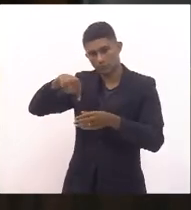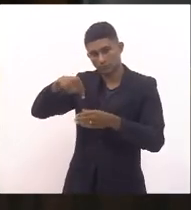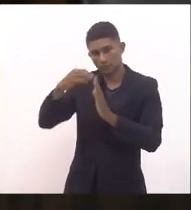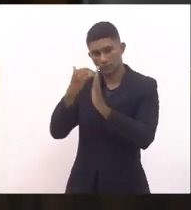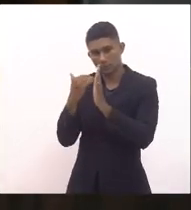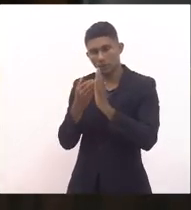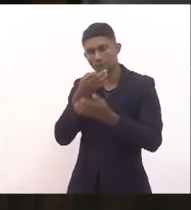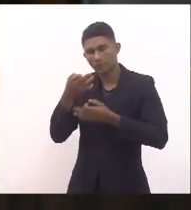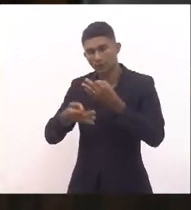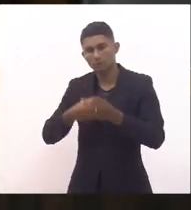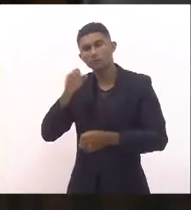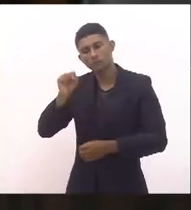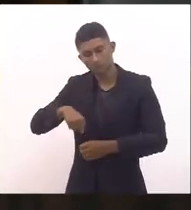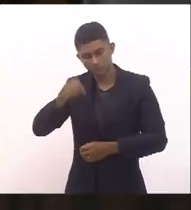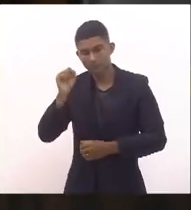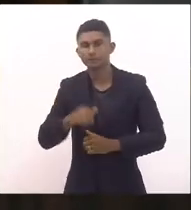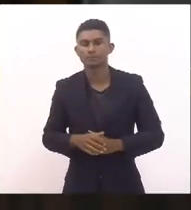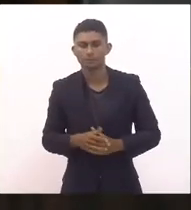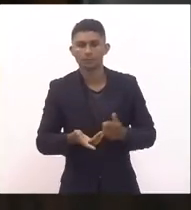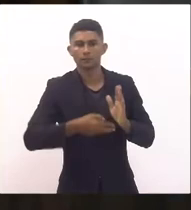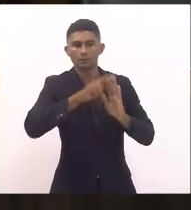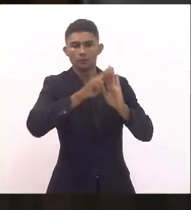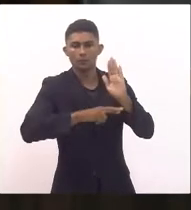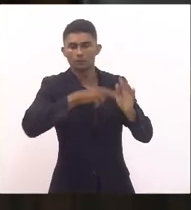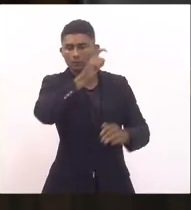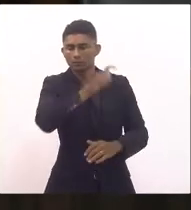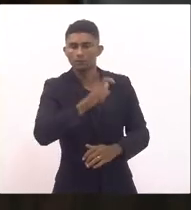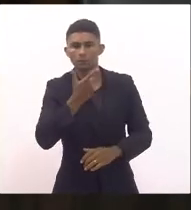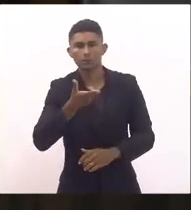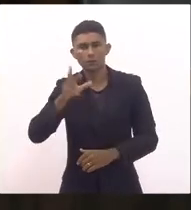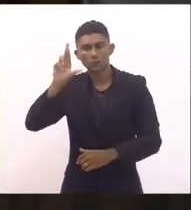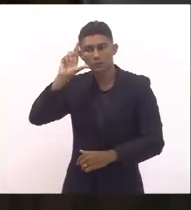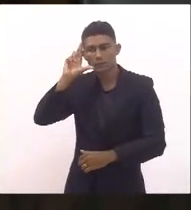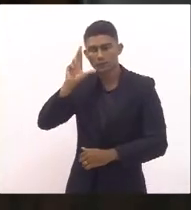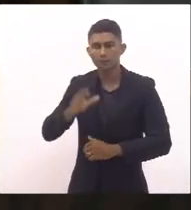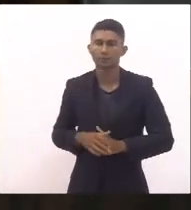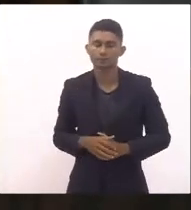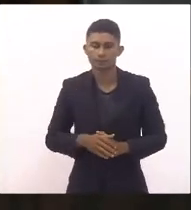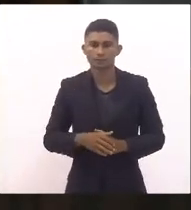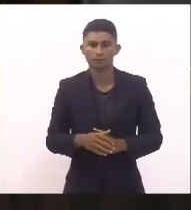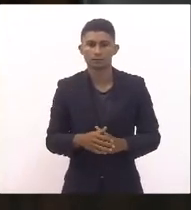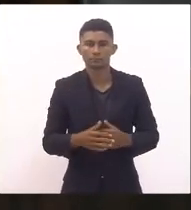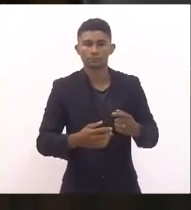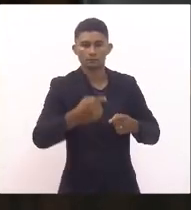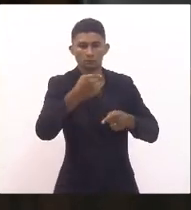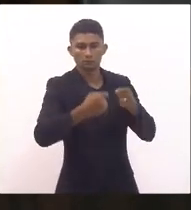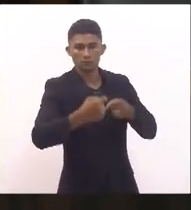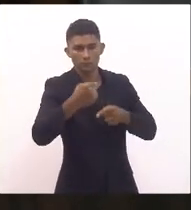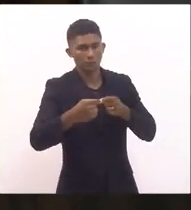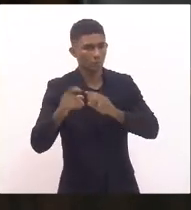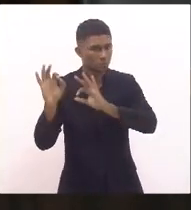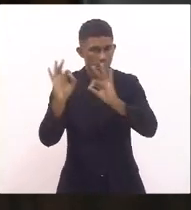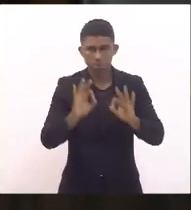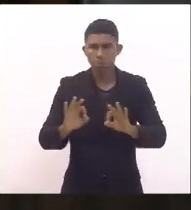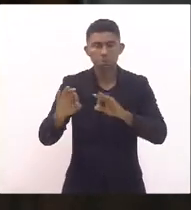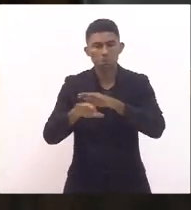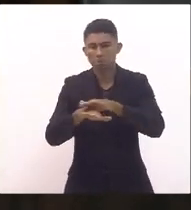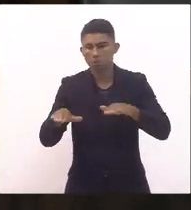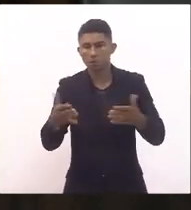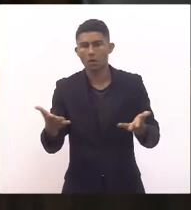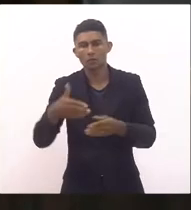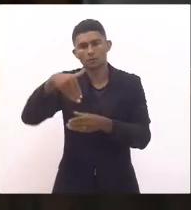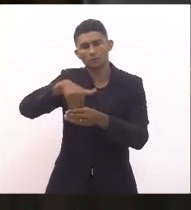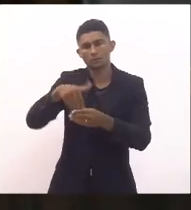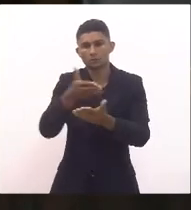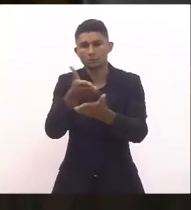Proposições Externas, favorável. Relator, deputado Rosenberg Reis. Em discussão, não havendo quem queira discutir, encerrado a discussão, em